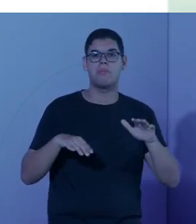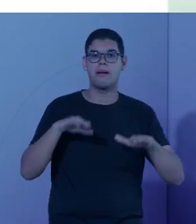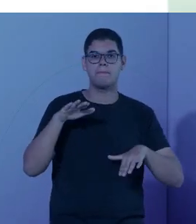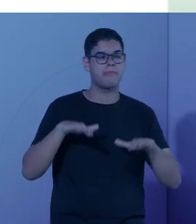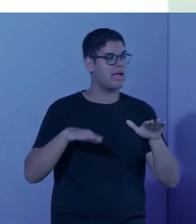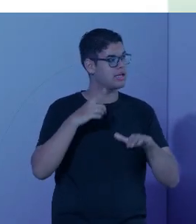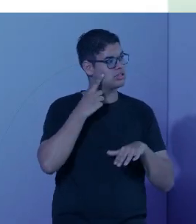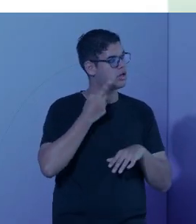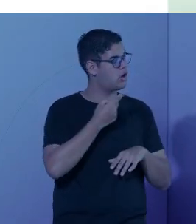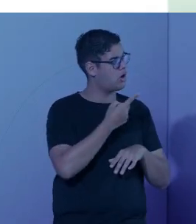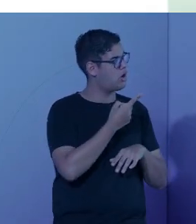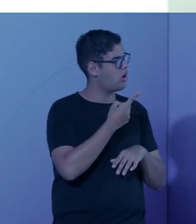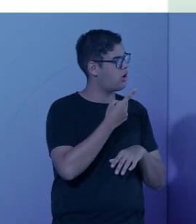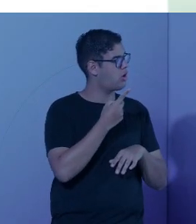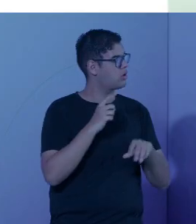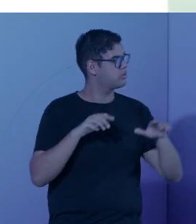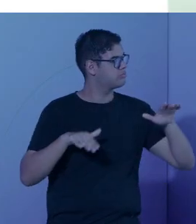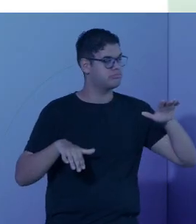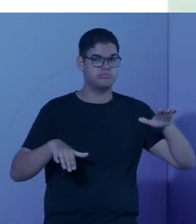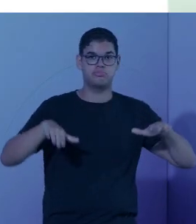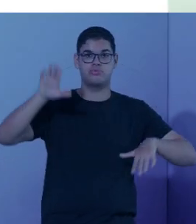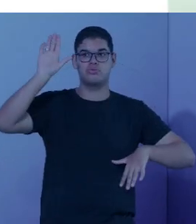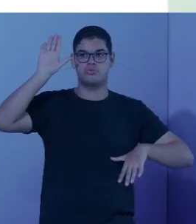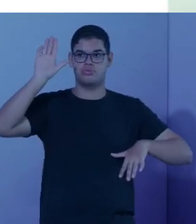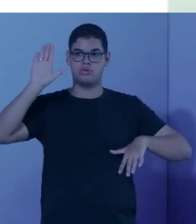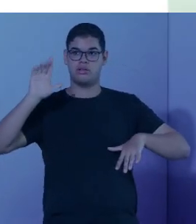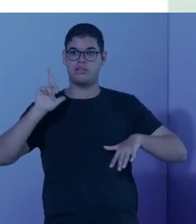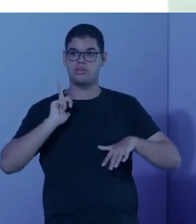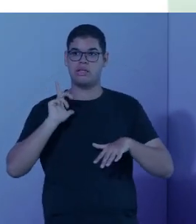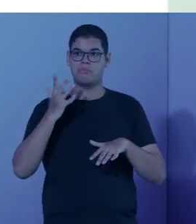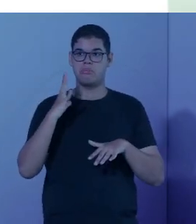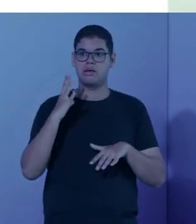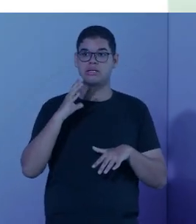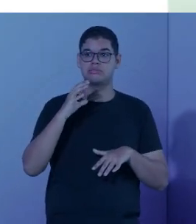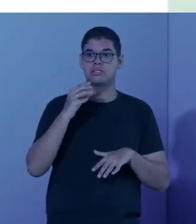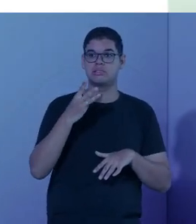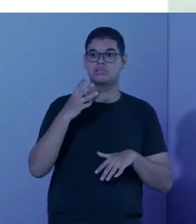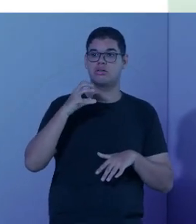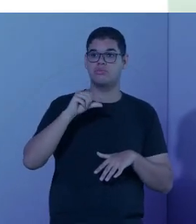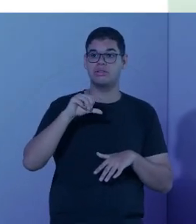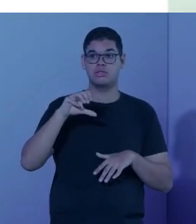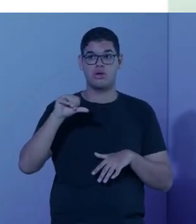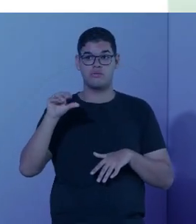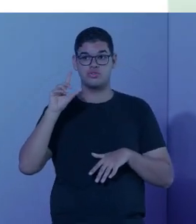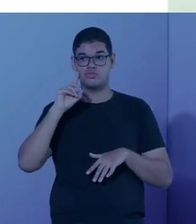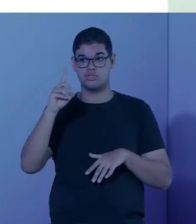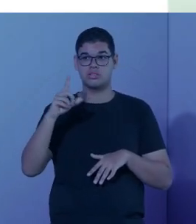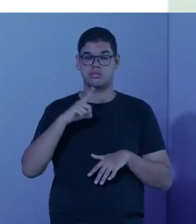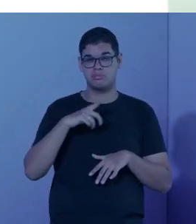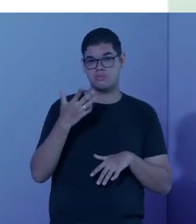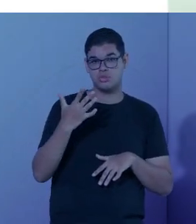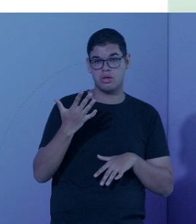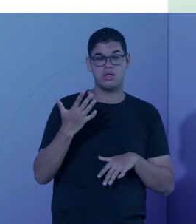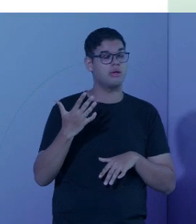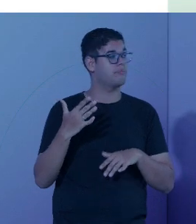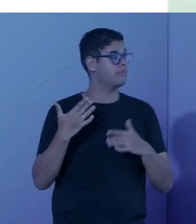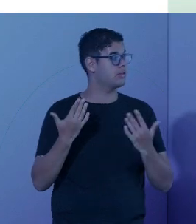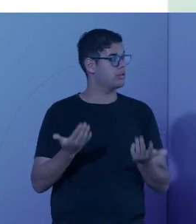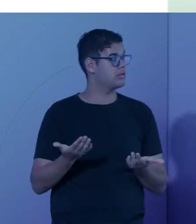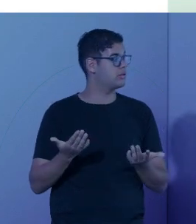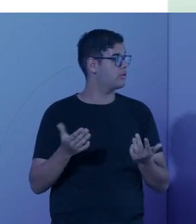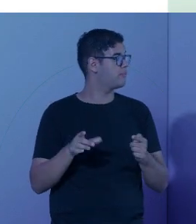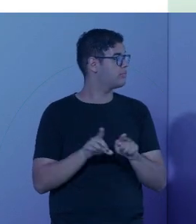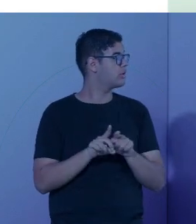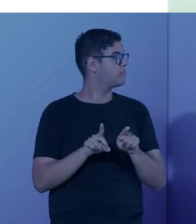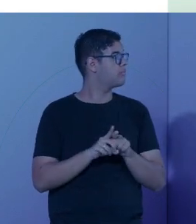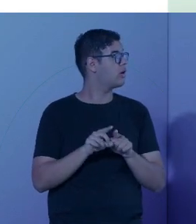estão dispensados, tá? Tem uma média de 399 dias. E, para uma doença rara, 624